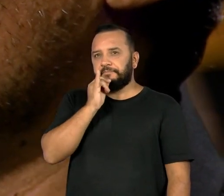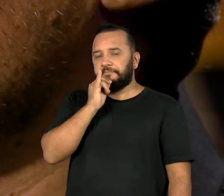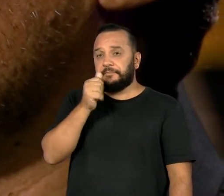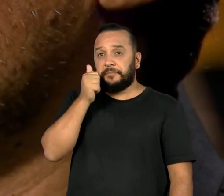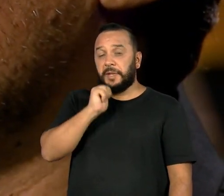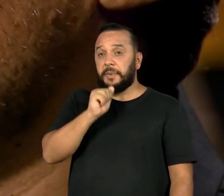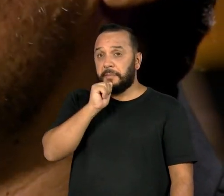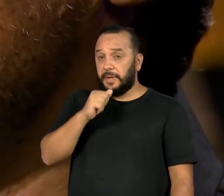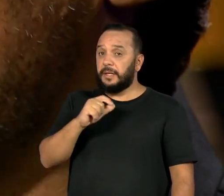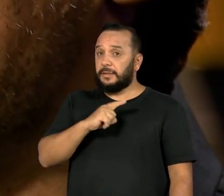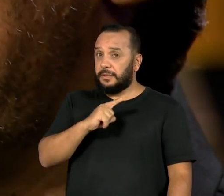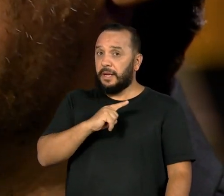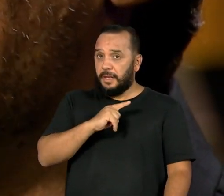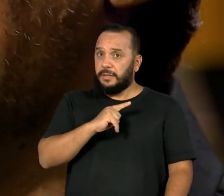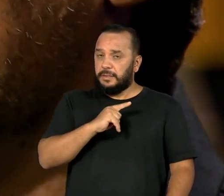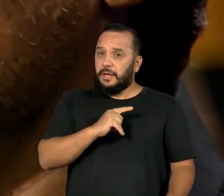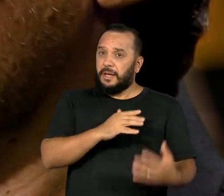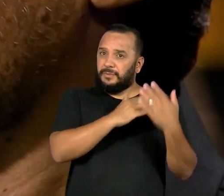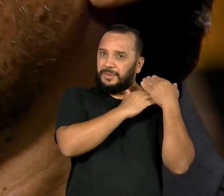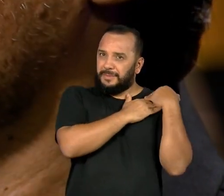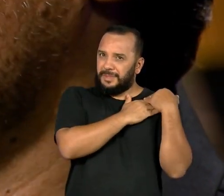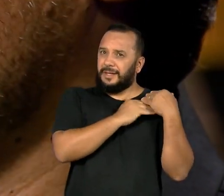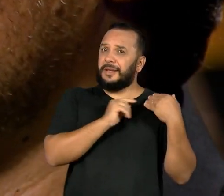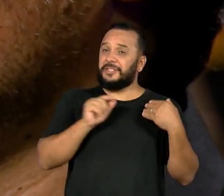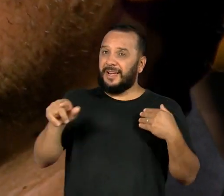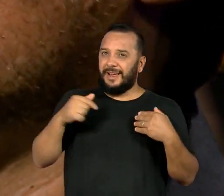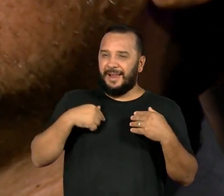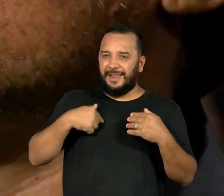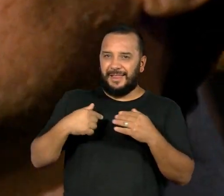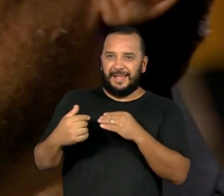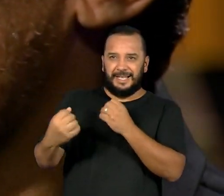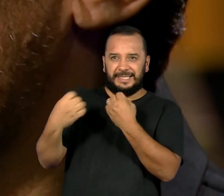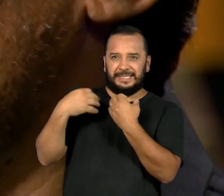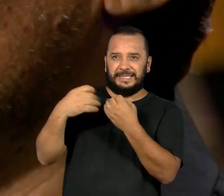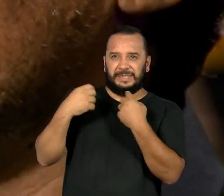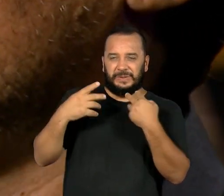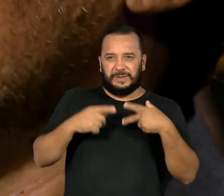é muito responsável por ter me talhado, né,